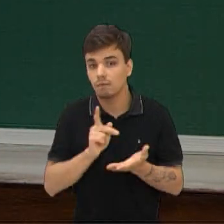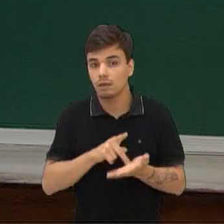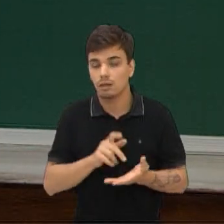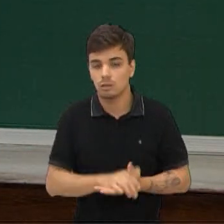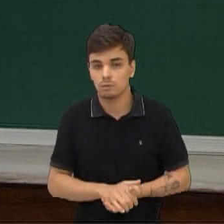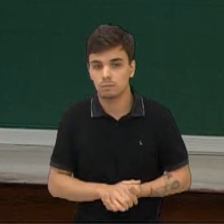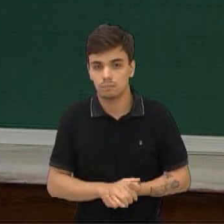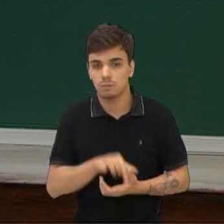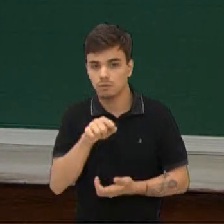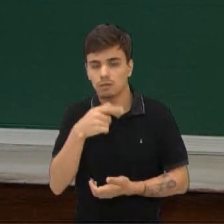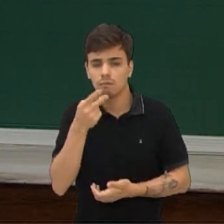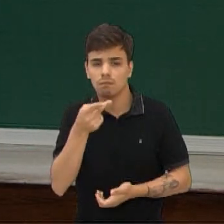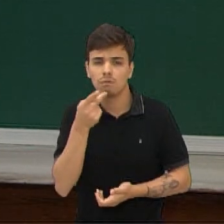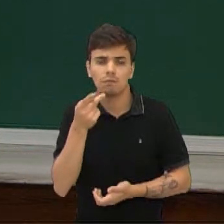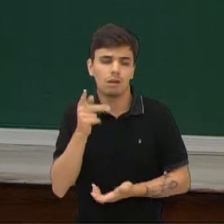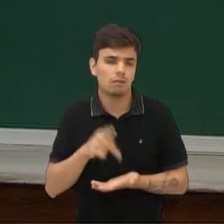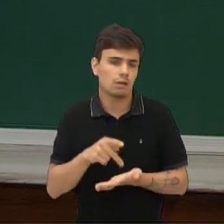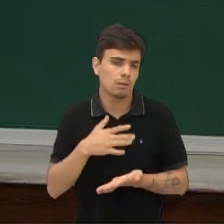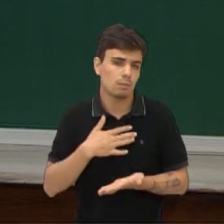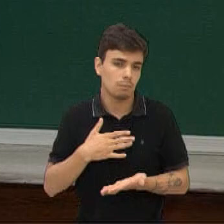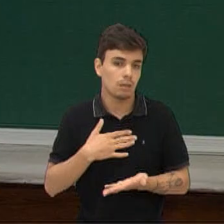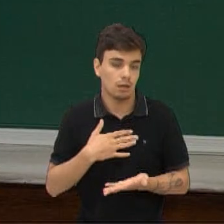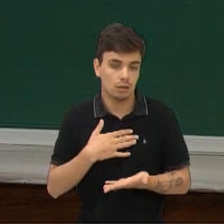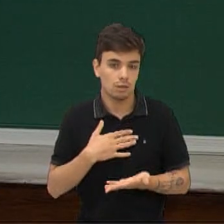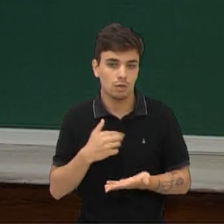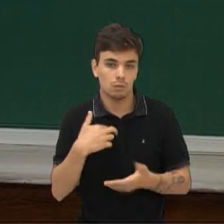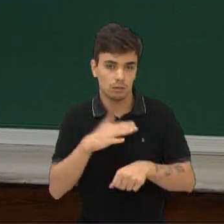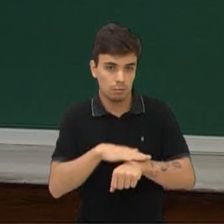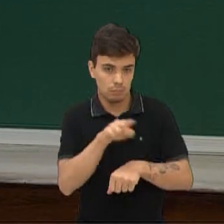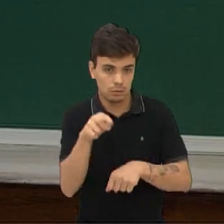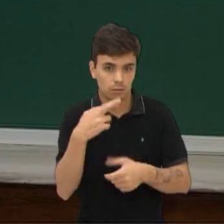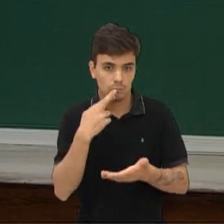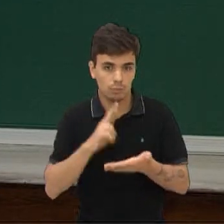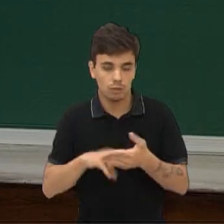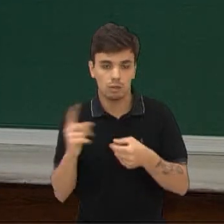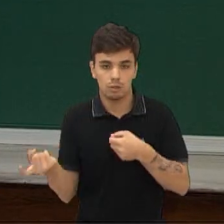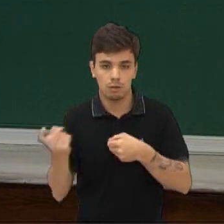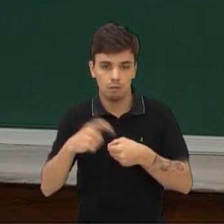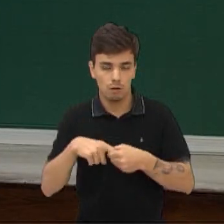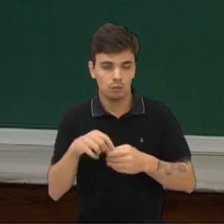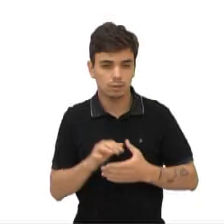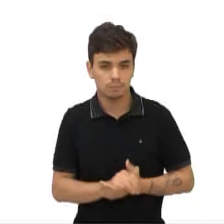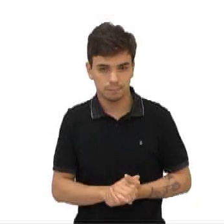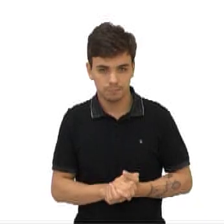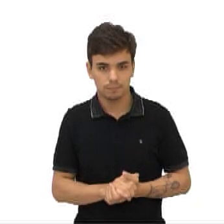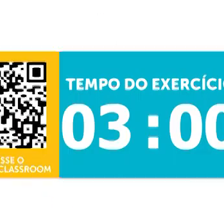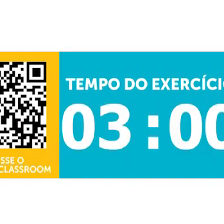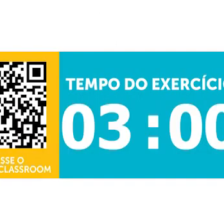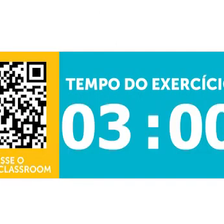verdade? Fala aí para mim, eu dou um tempinho para você e a gente já volta para comparar a resposta, tá bom?